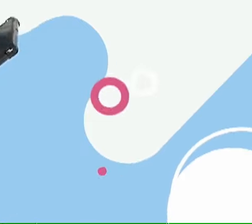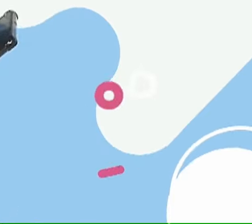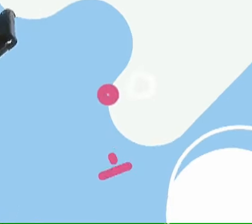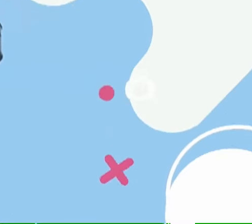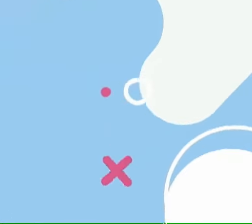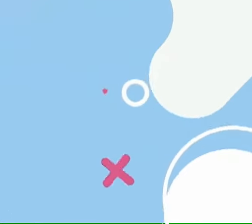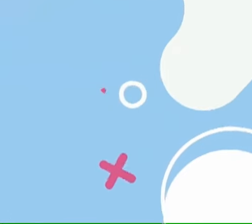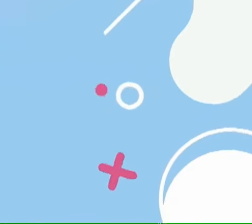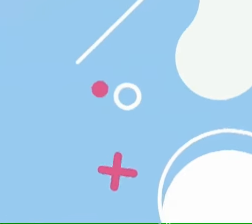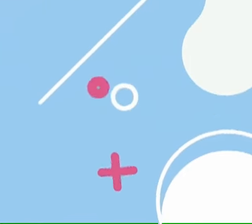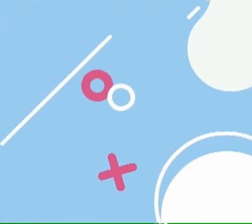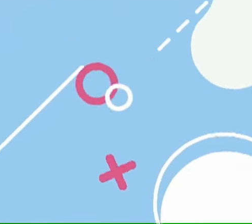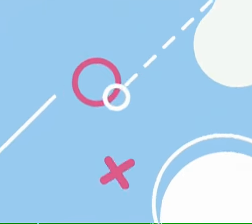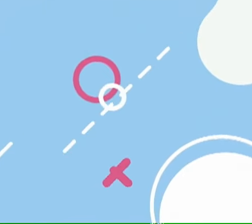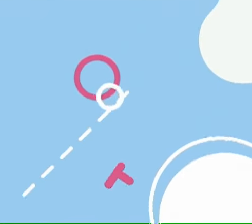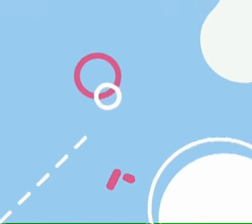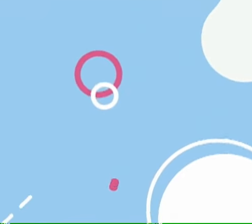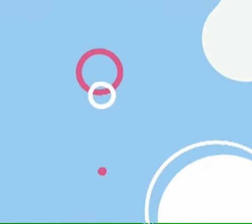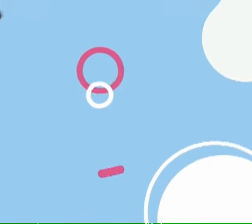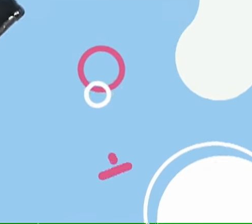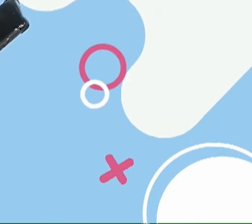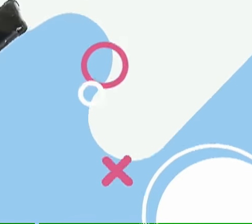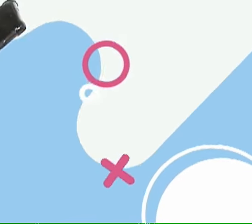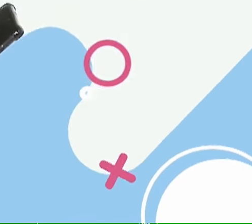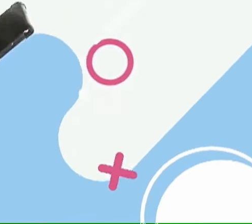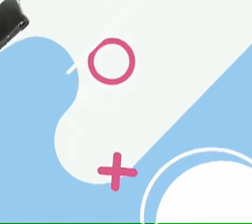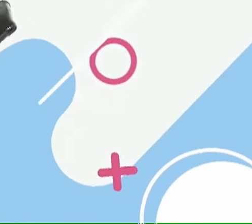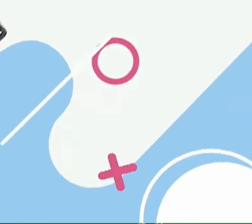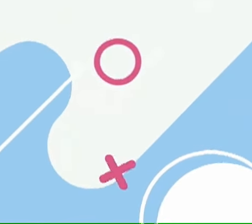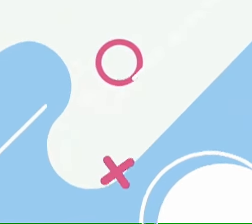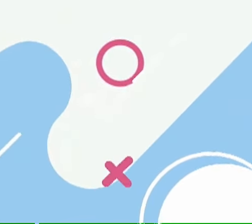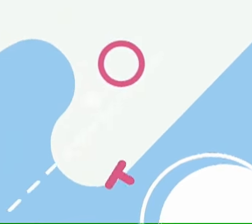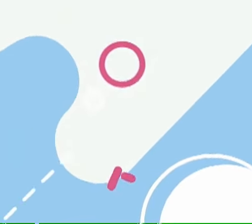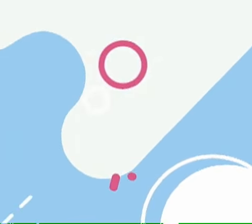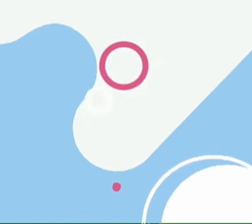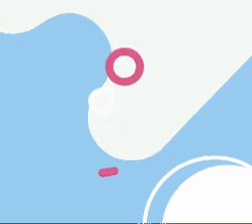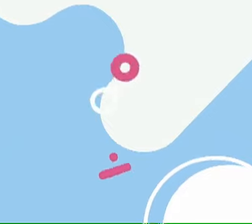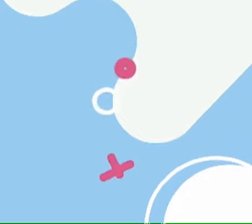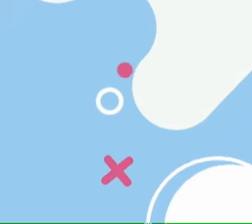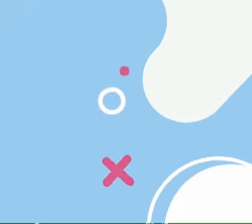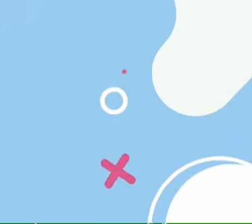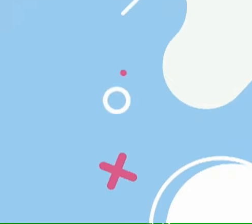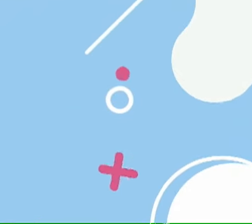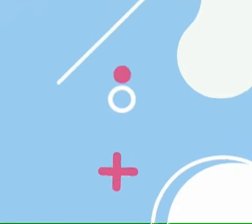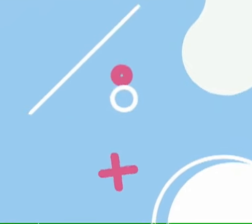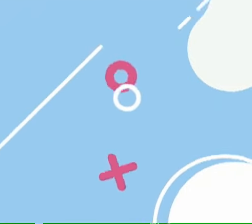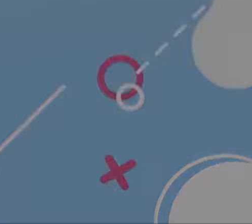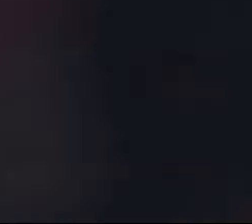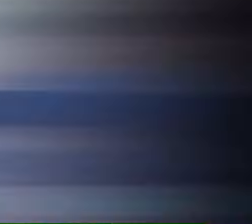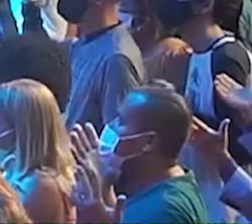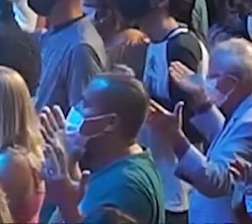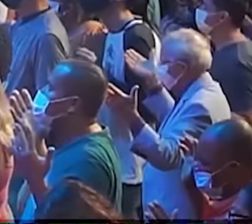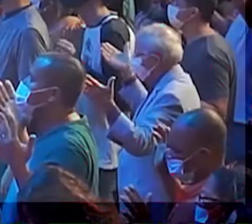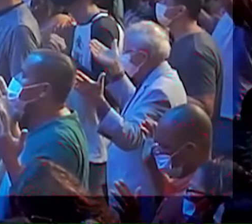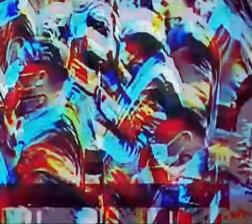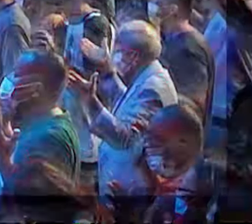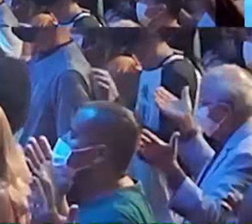de ofertar e dizimar através do QR Code qualquer dúvida Procure um diácono na igreja Deus abençoe